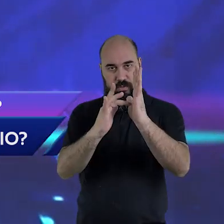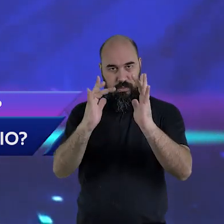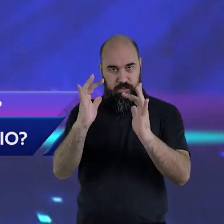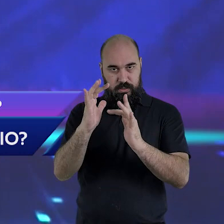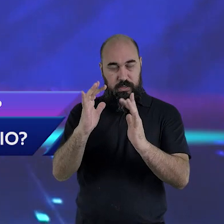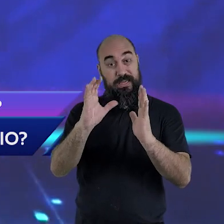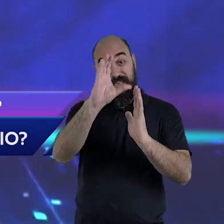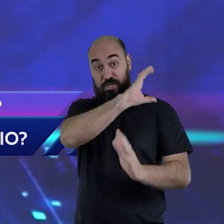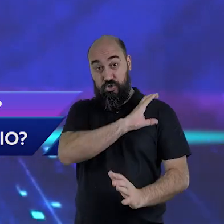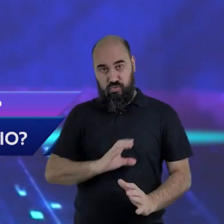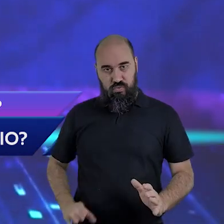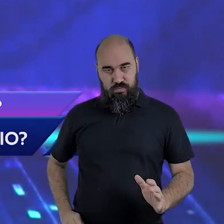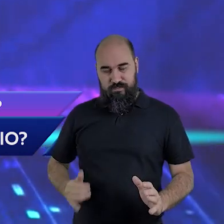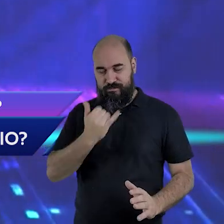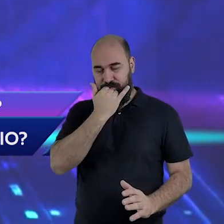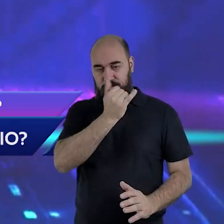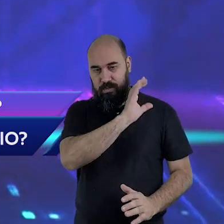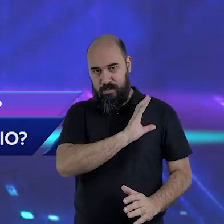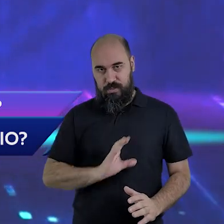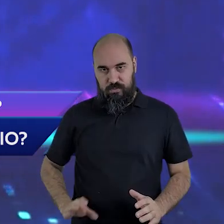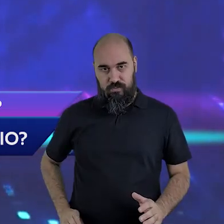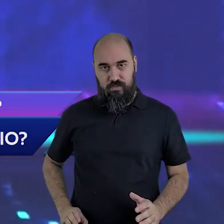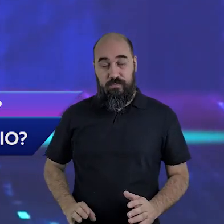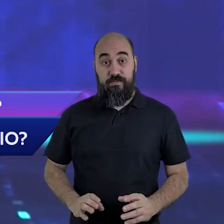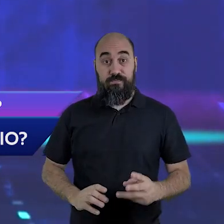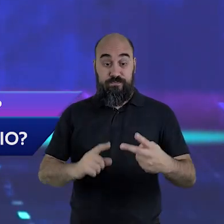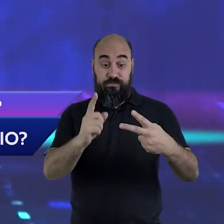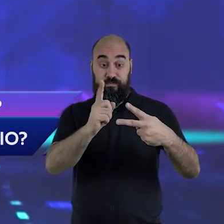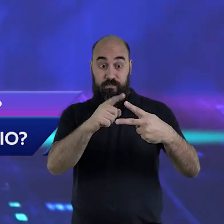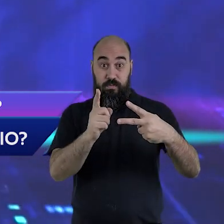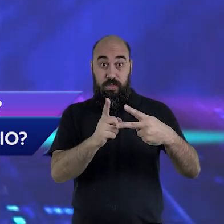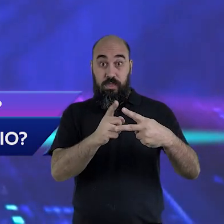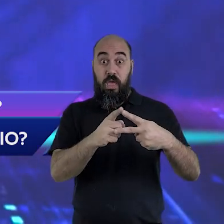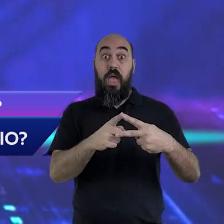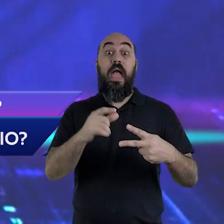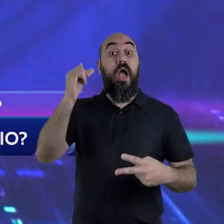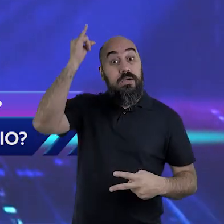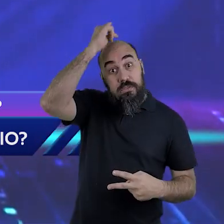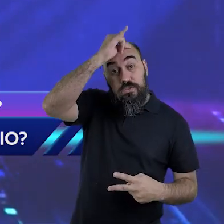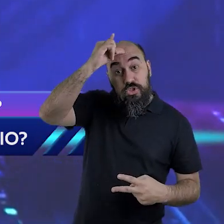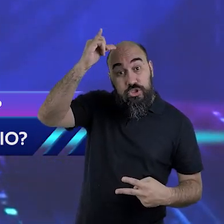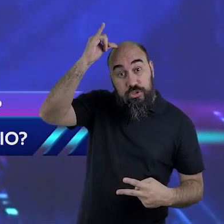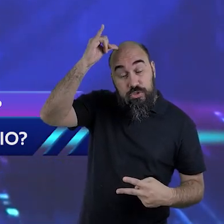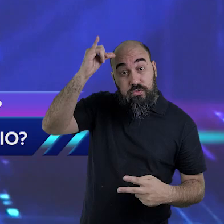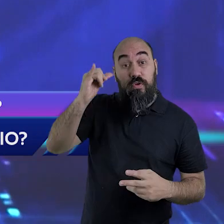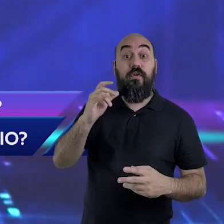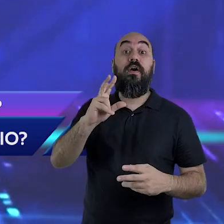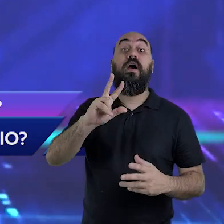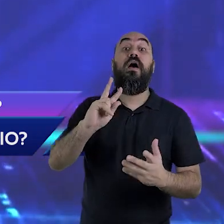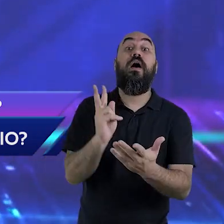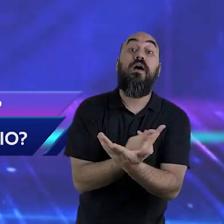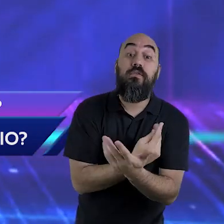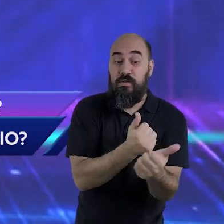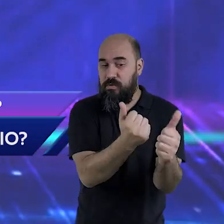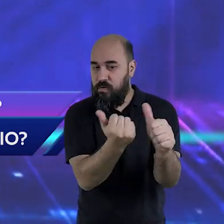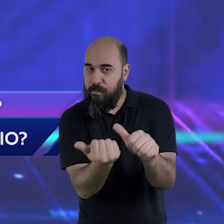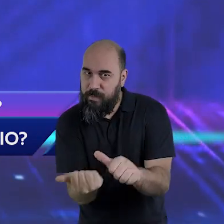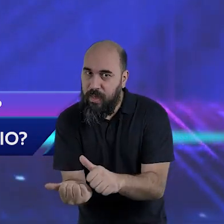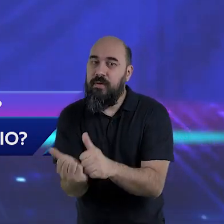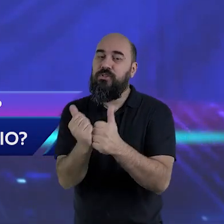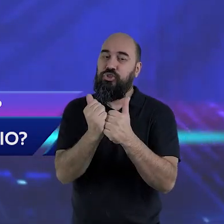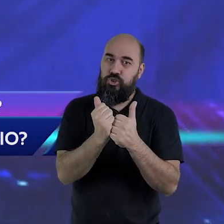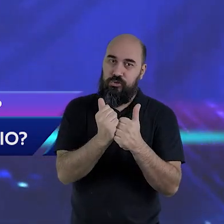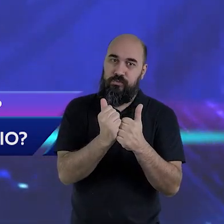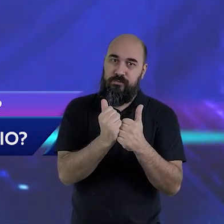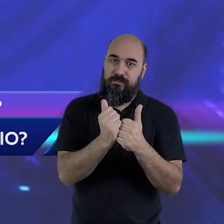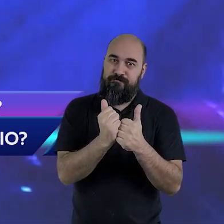a unção de Jesus foi o momento do qual ele foi separado para o seu ministério profético e de salvação da